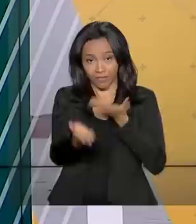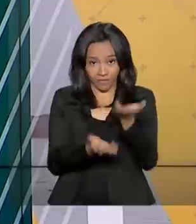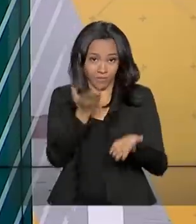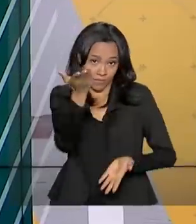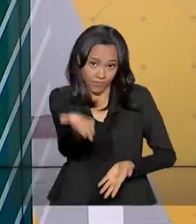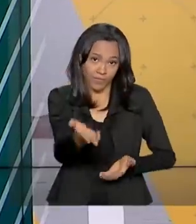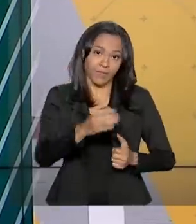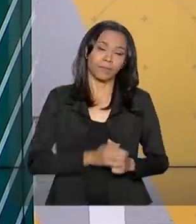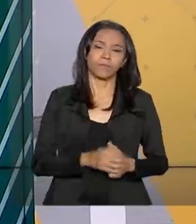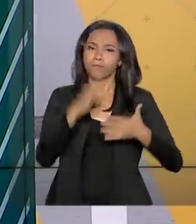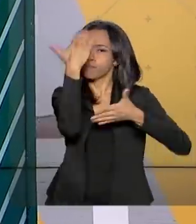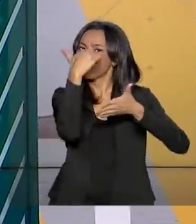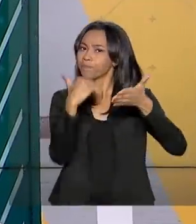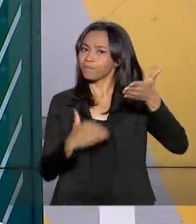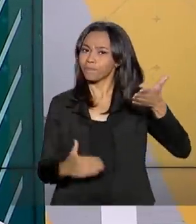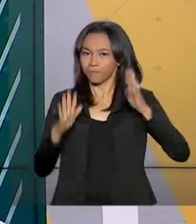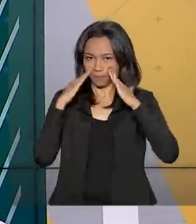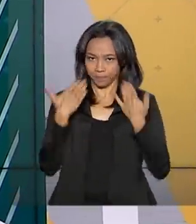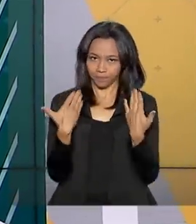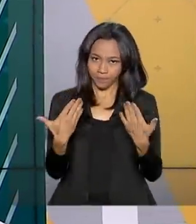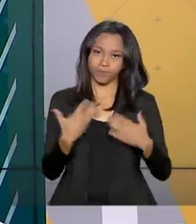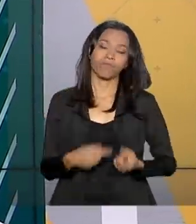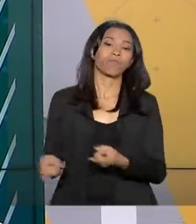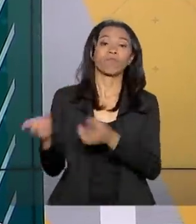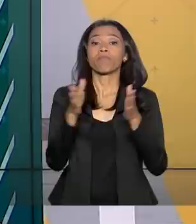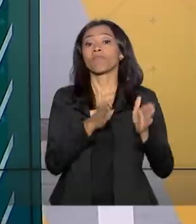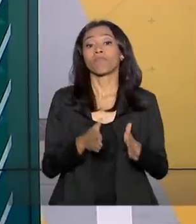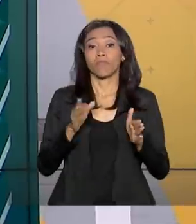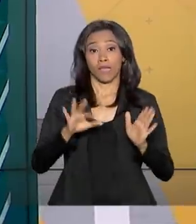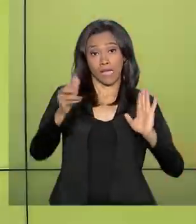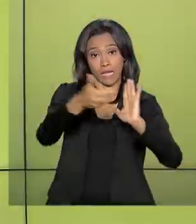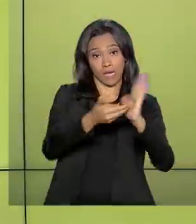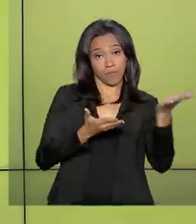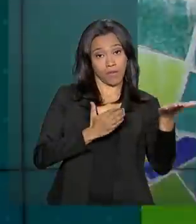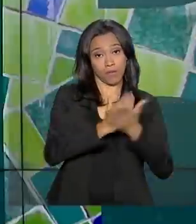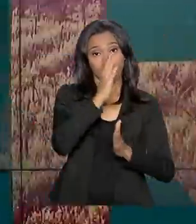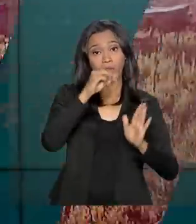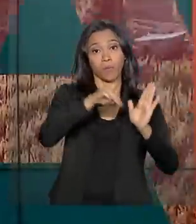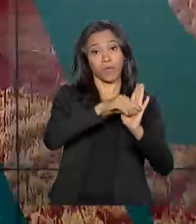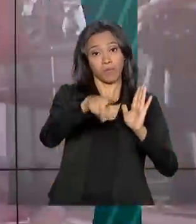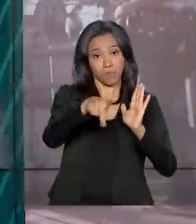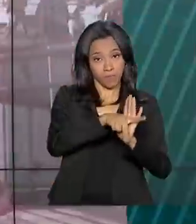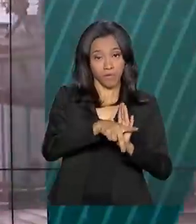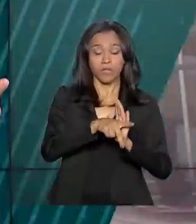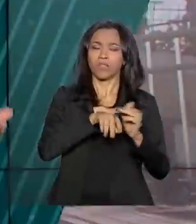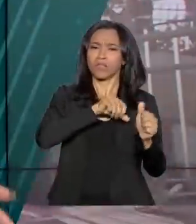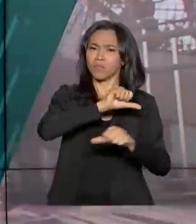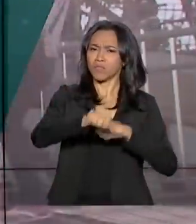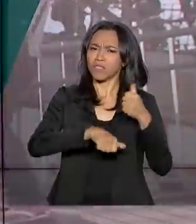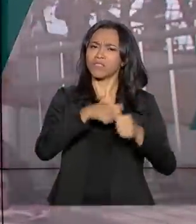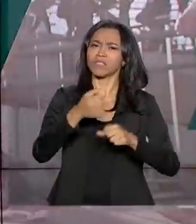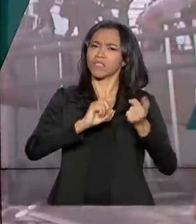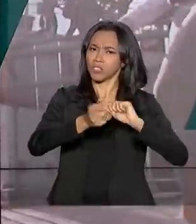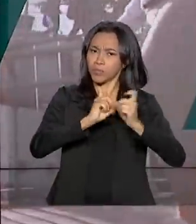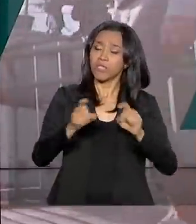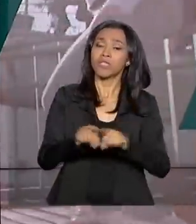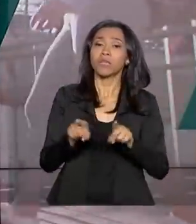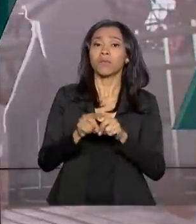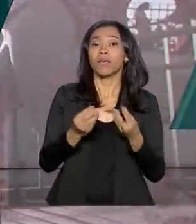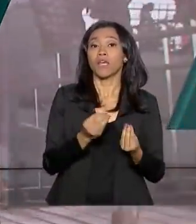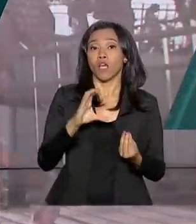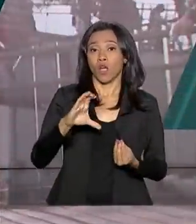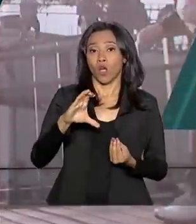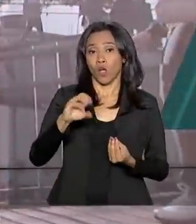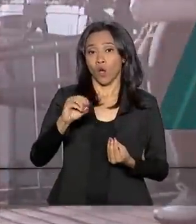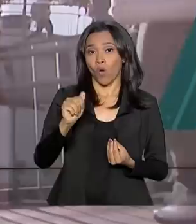você. Confira os destaques desta edição. Câmara aprova medida provisória da reforma administrativa e devolve COAF para o Ministério da